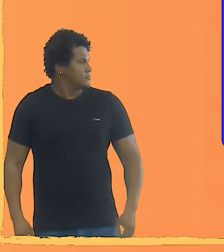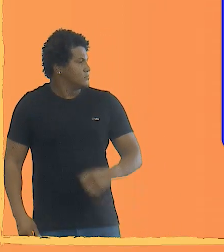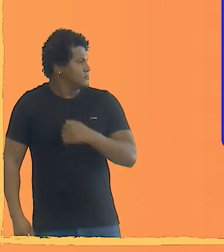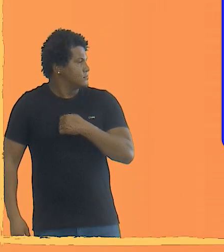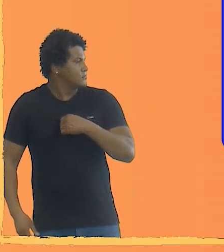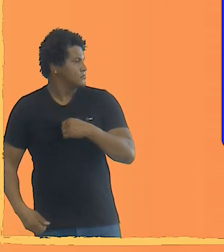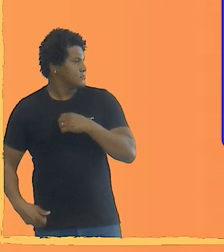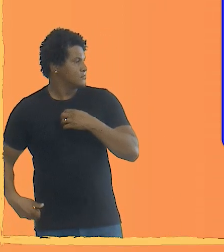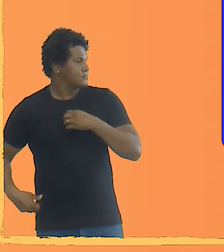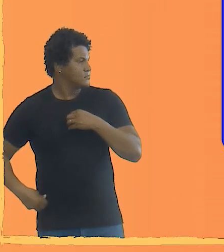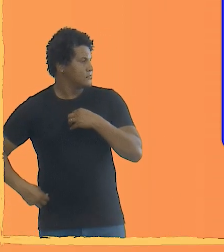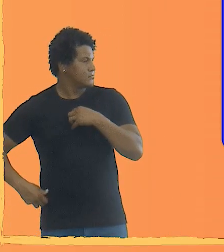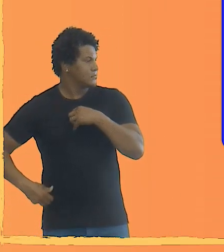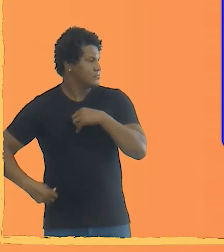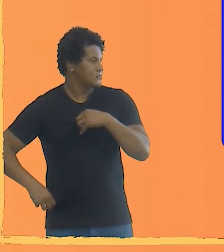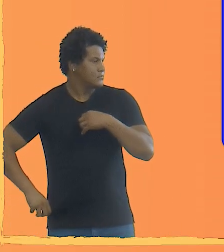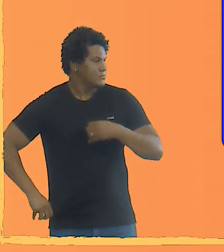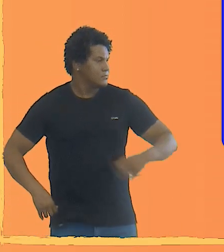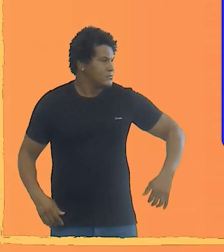Perdi o retorno aqui, ó.